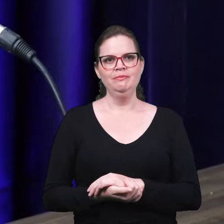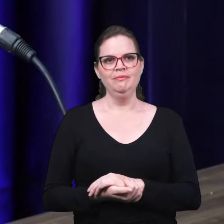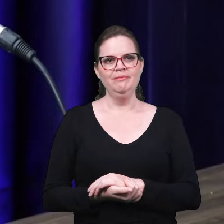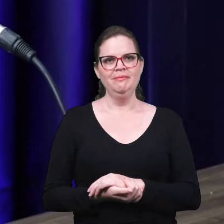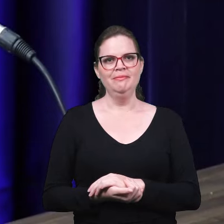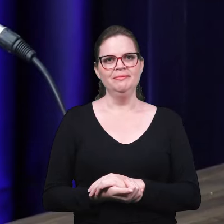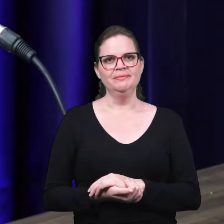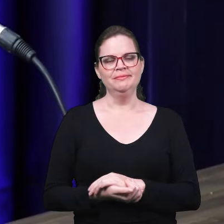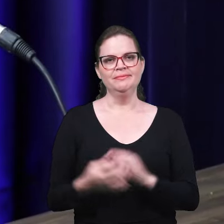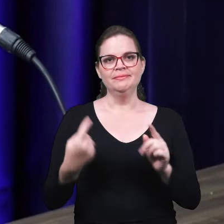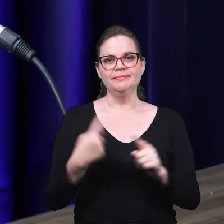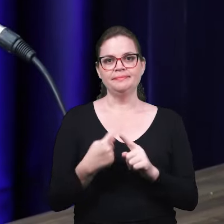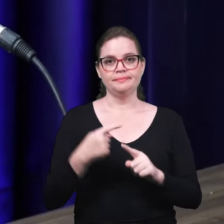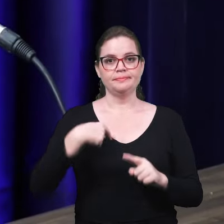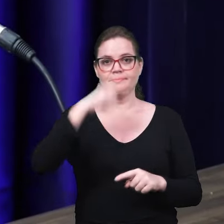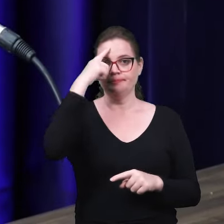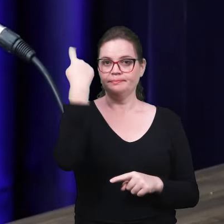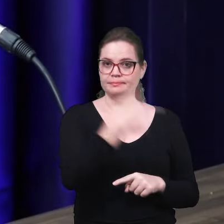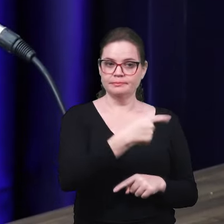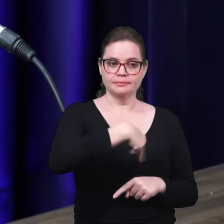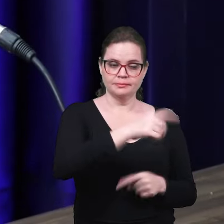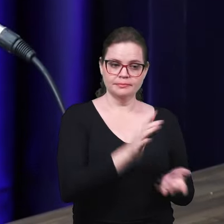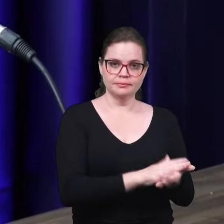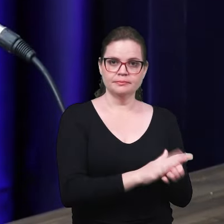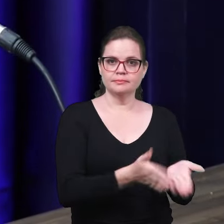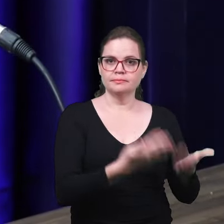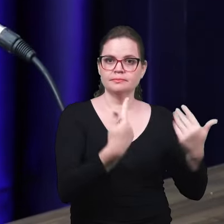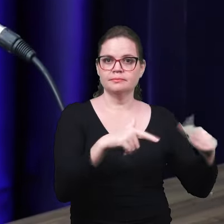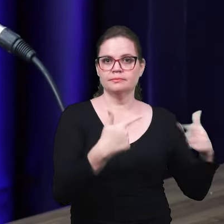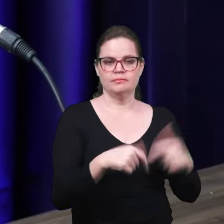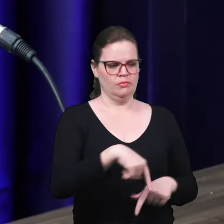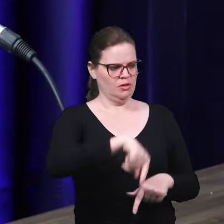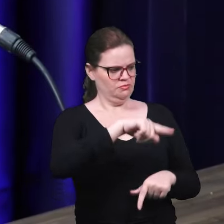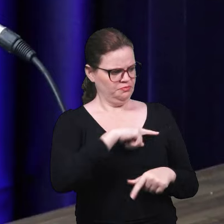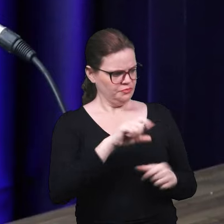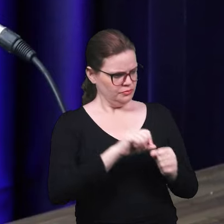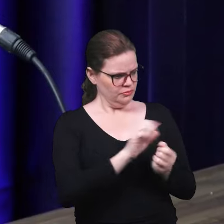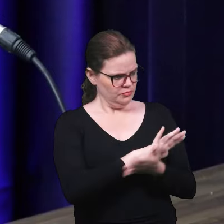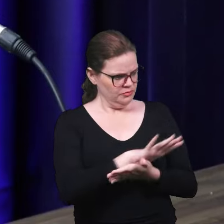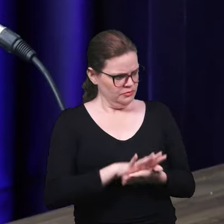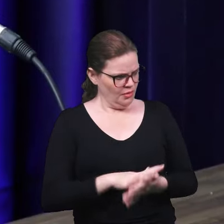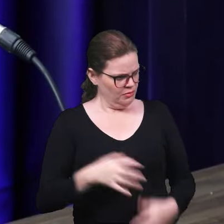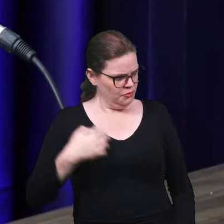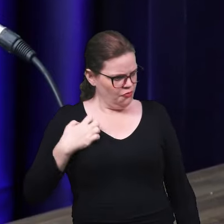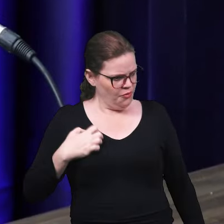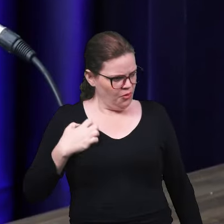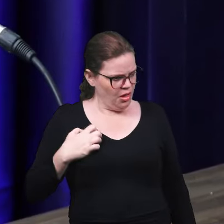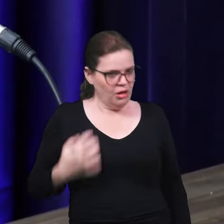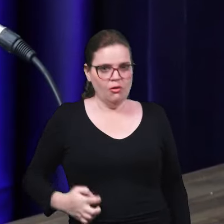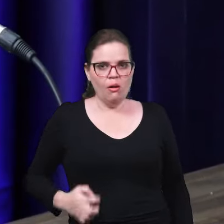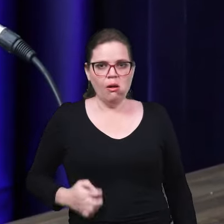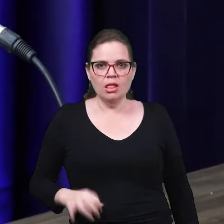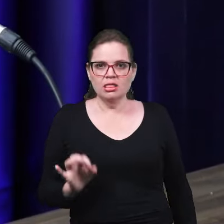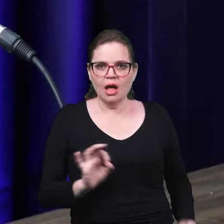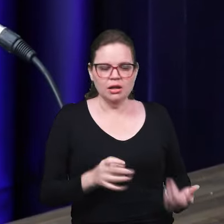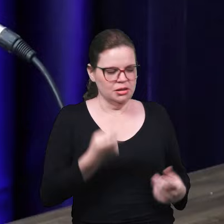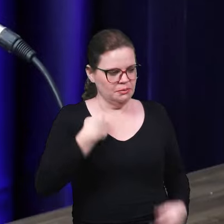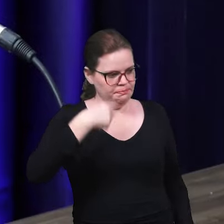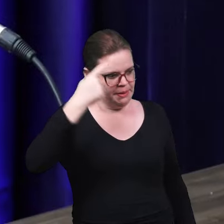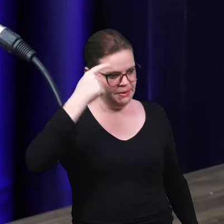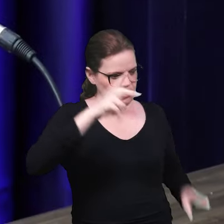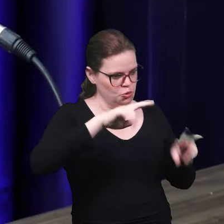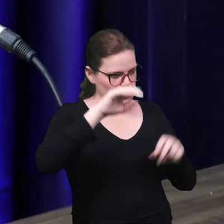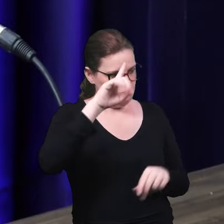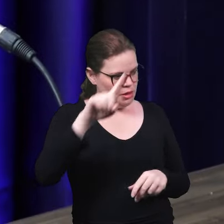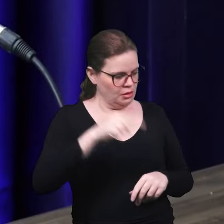Egito era ocupá-los, dizendo: às vezes vocês estão ociosos, estão tendo muito tempo para pensar nas coisas de